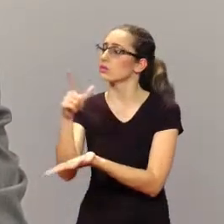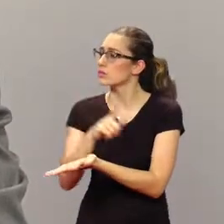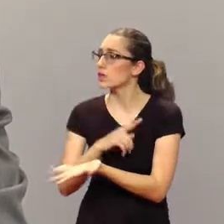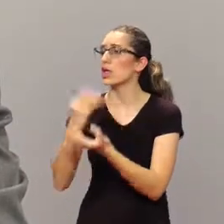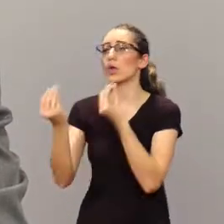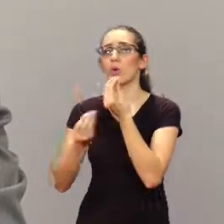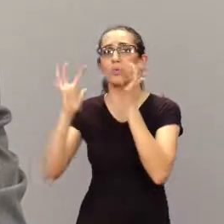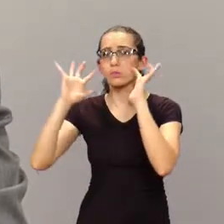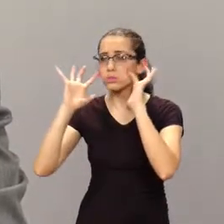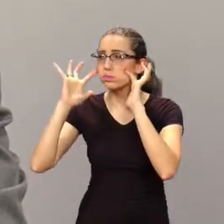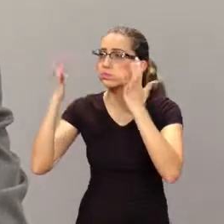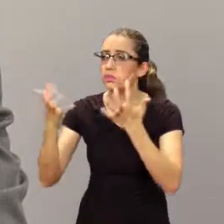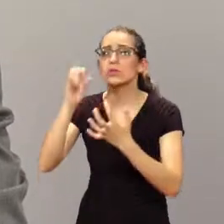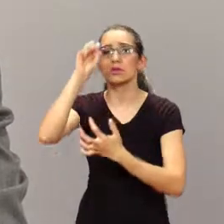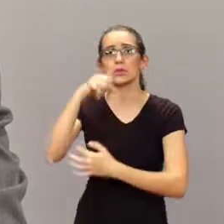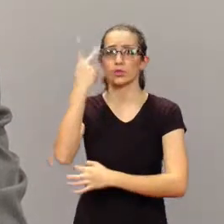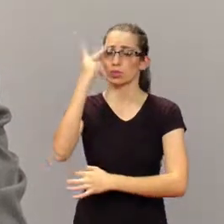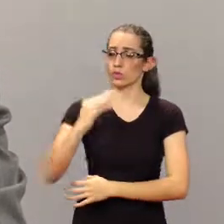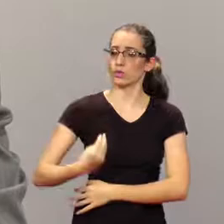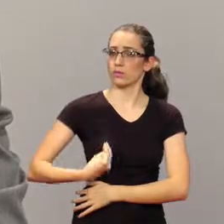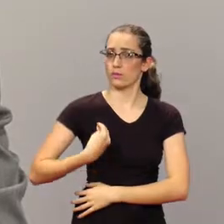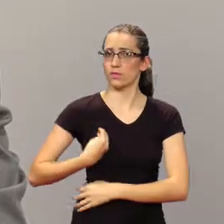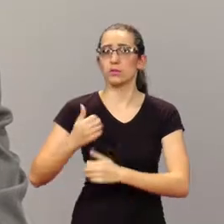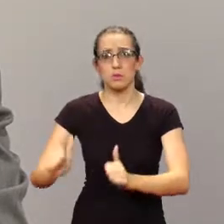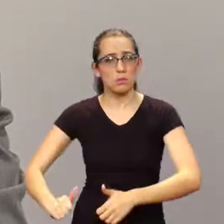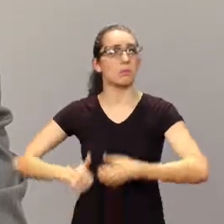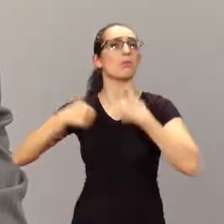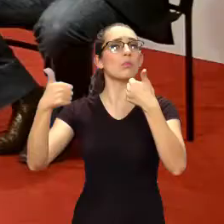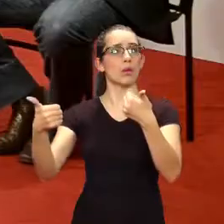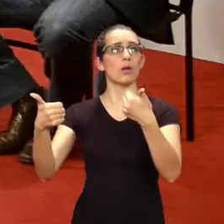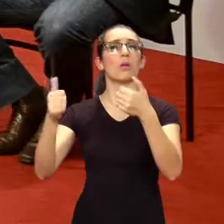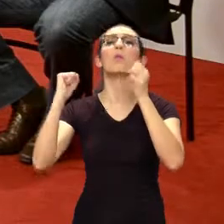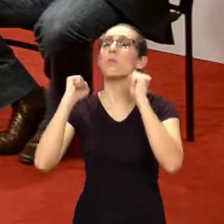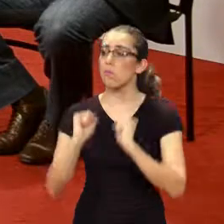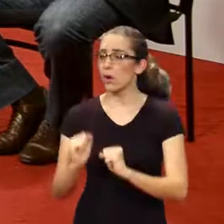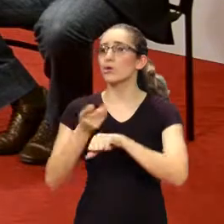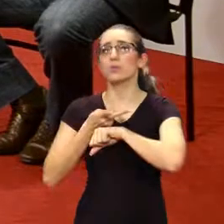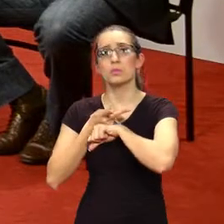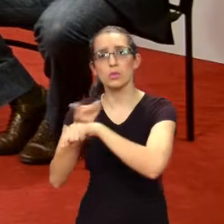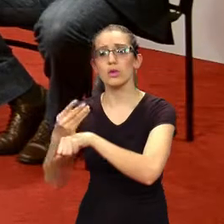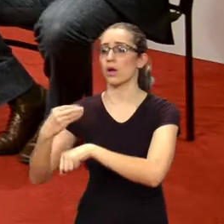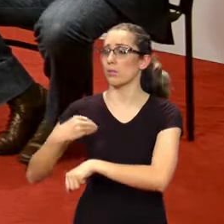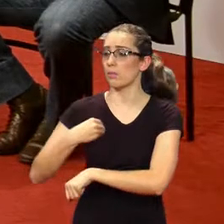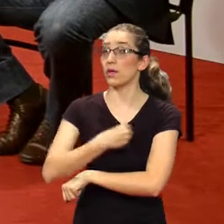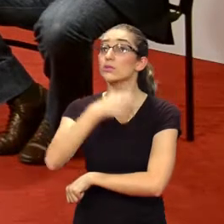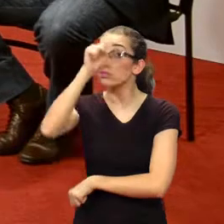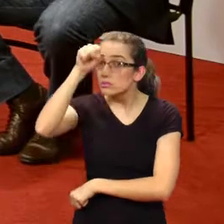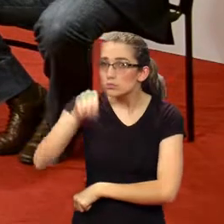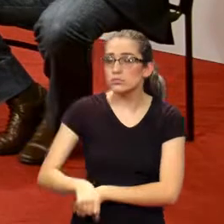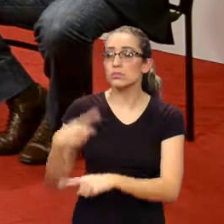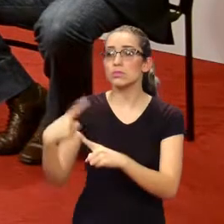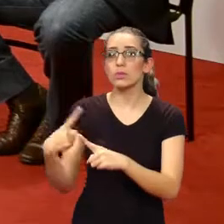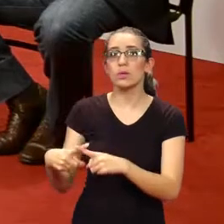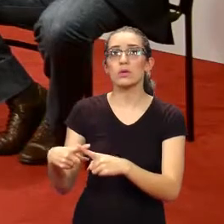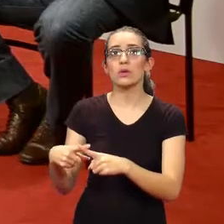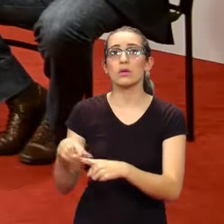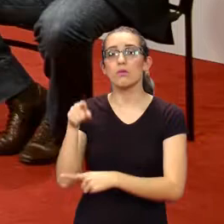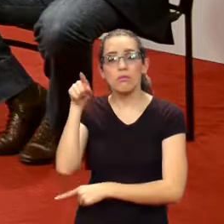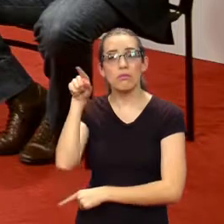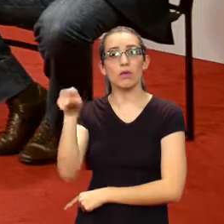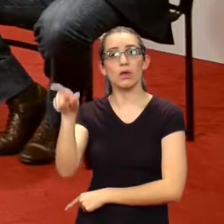temos soluções para melhorar a sua qualidade de vida. Procurem sim o dentista, que ele vai